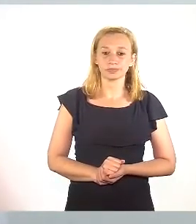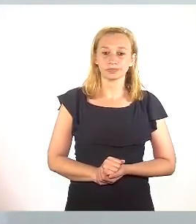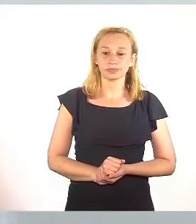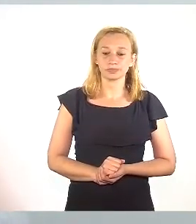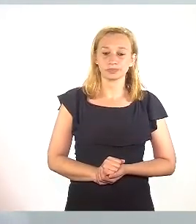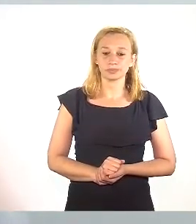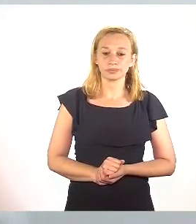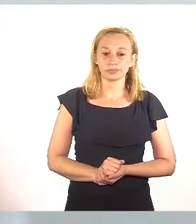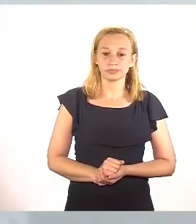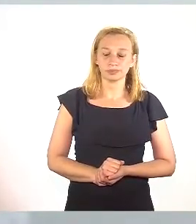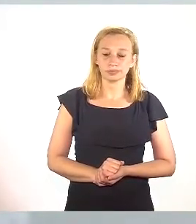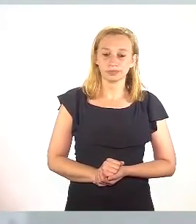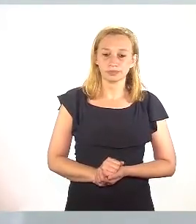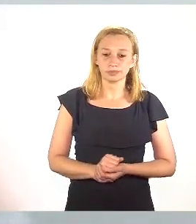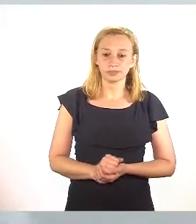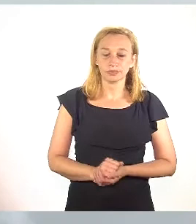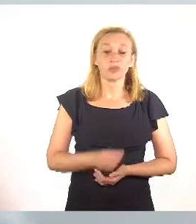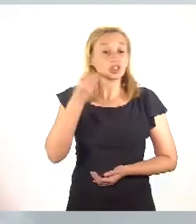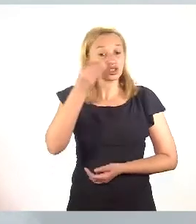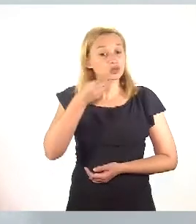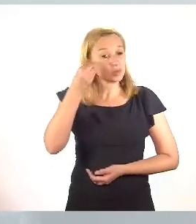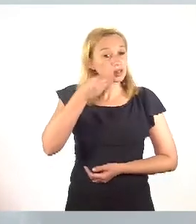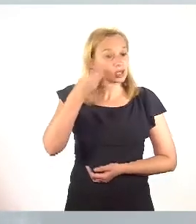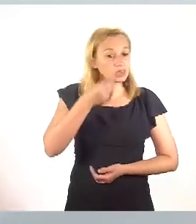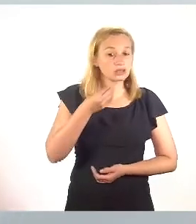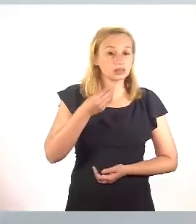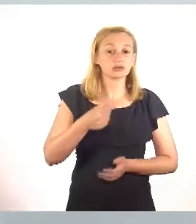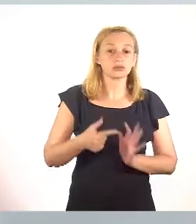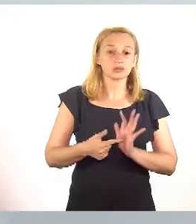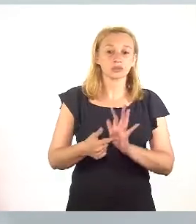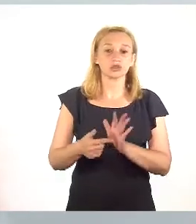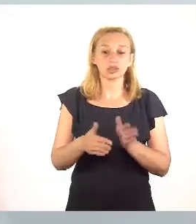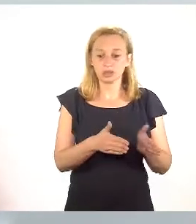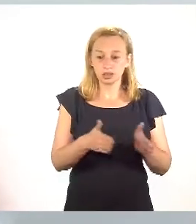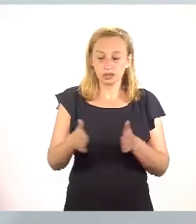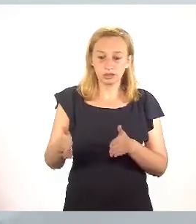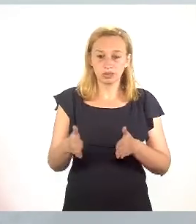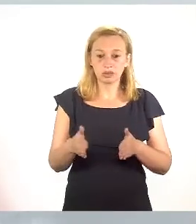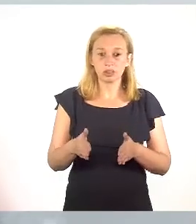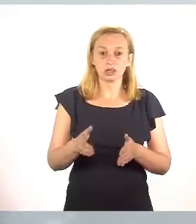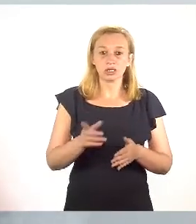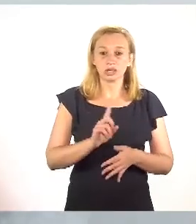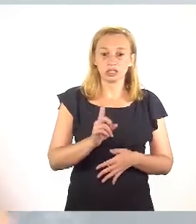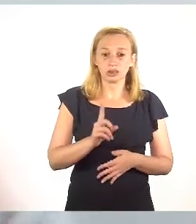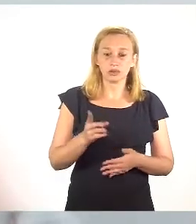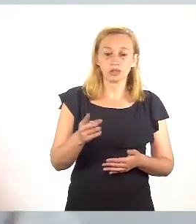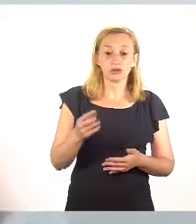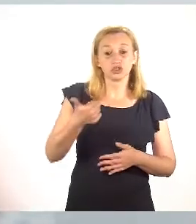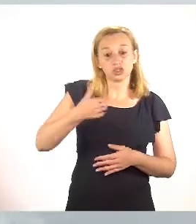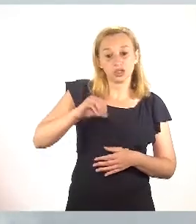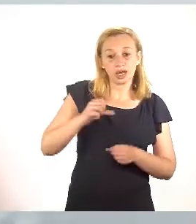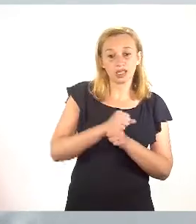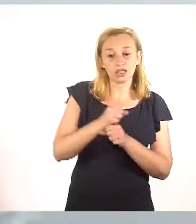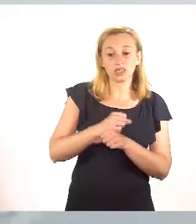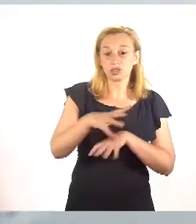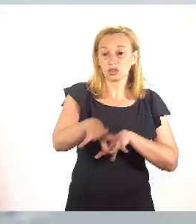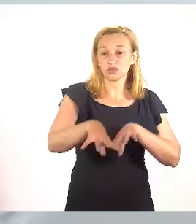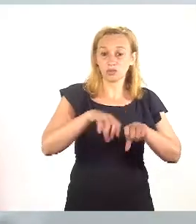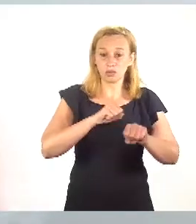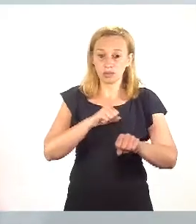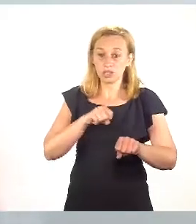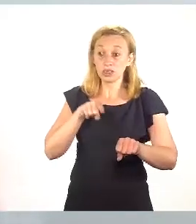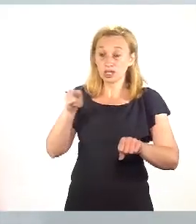O link da experiência passa por aí, e não pelos 10 anos de formado que ele